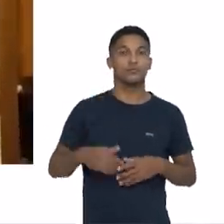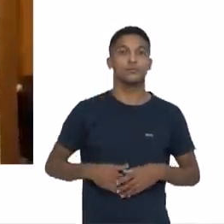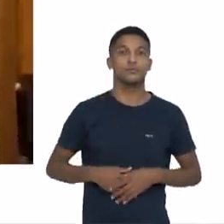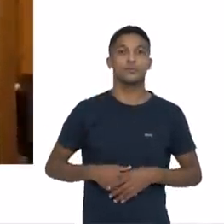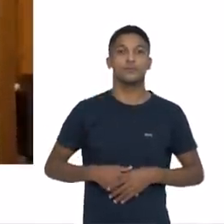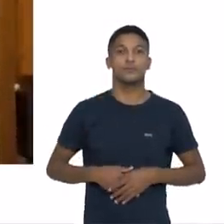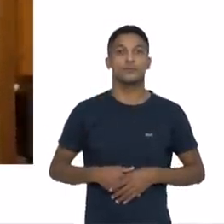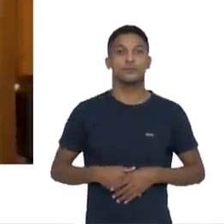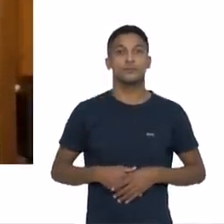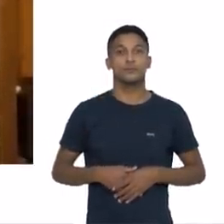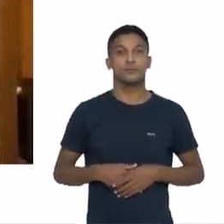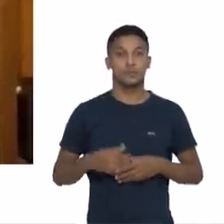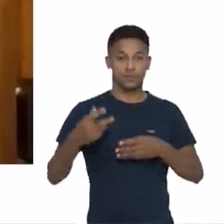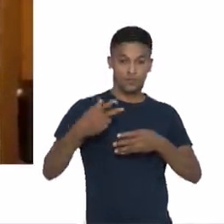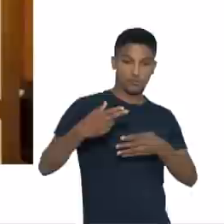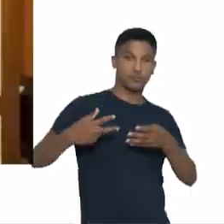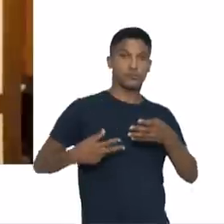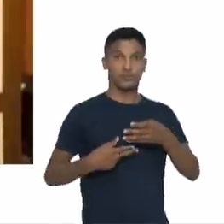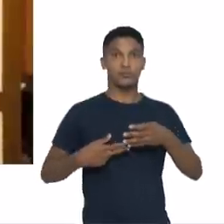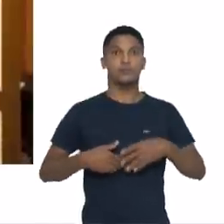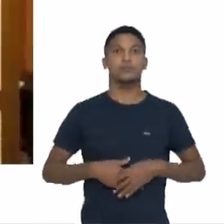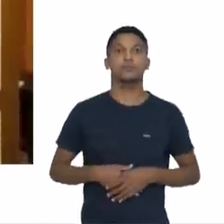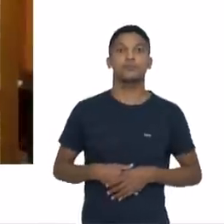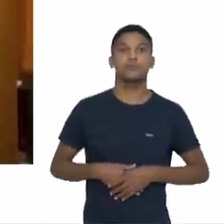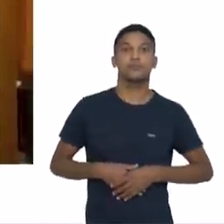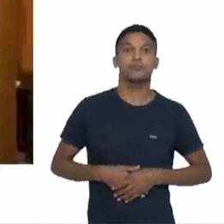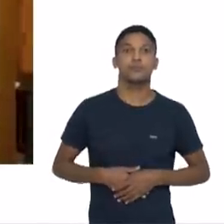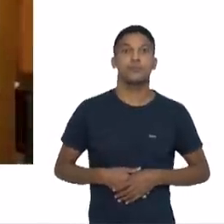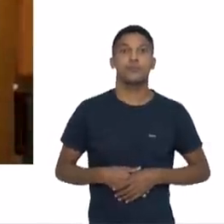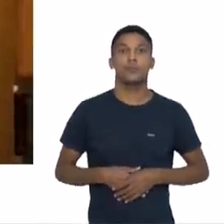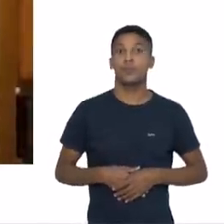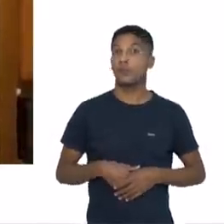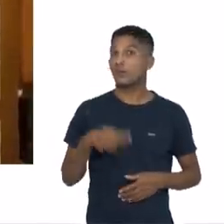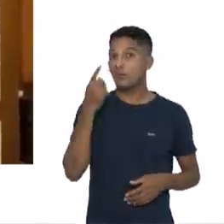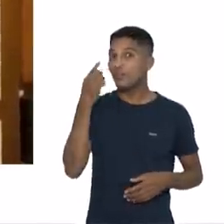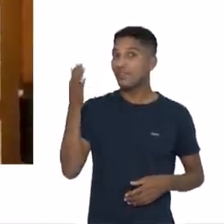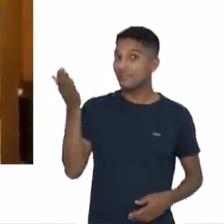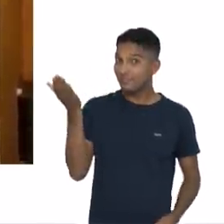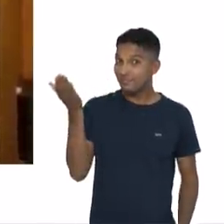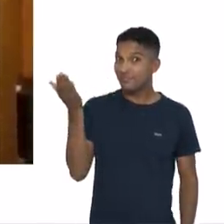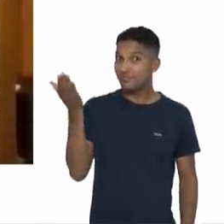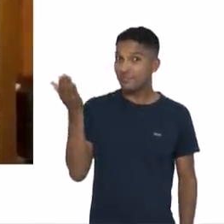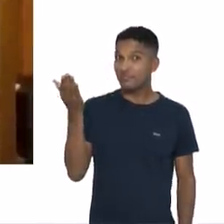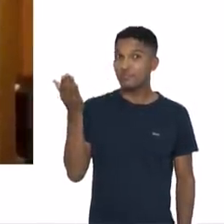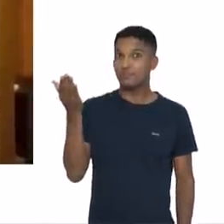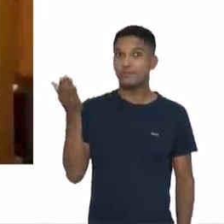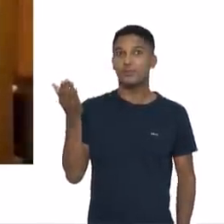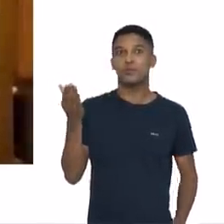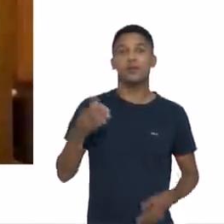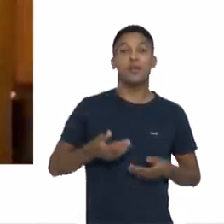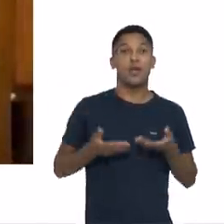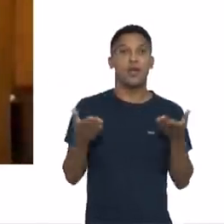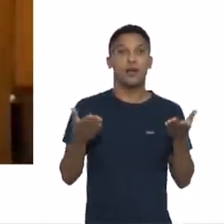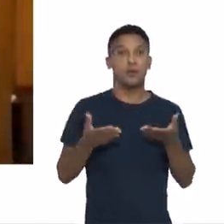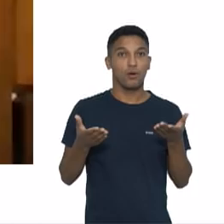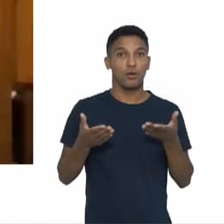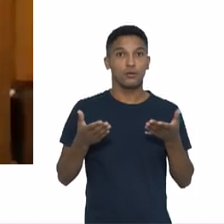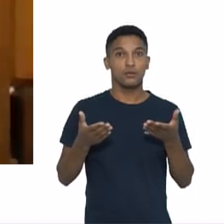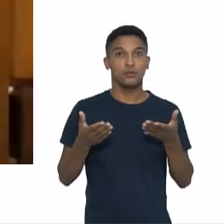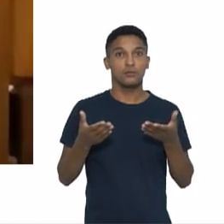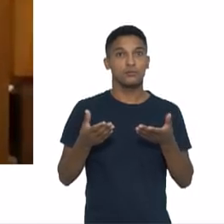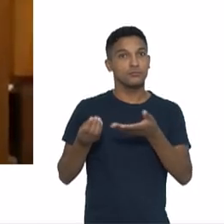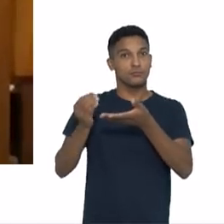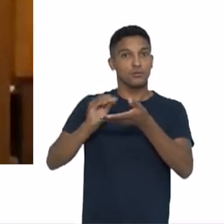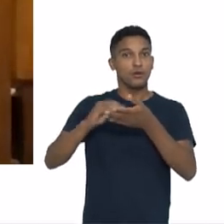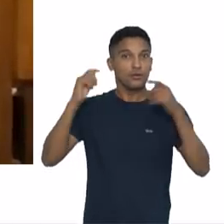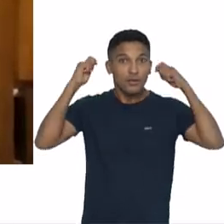cortou do outro. Tá bom? Tenho o meu pomponzinho e é só aplicar daí